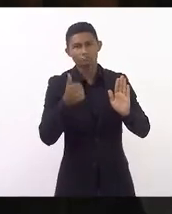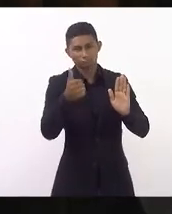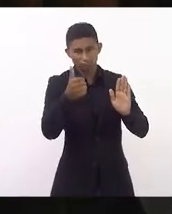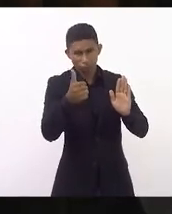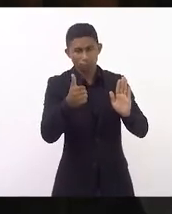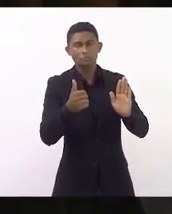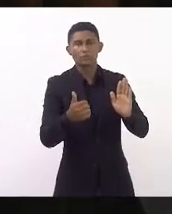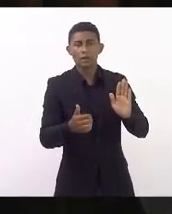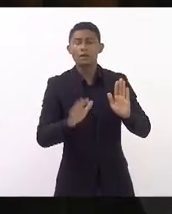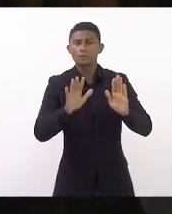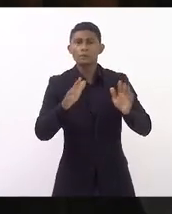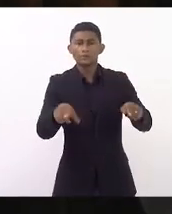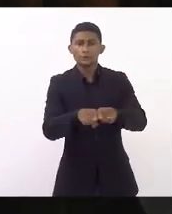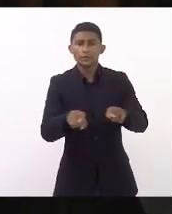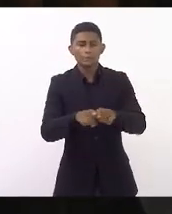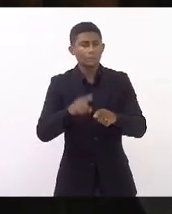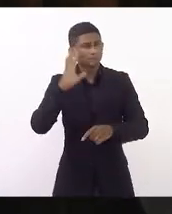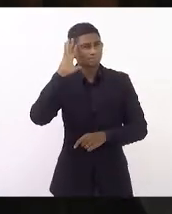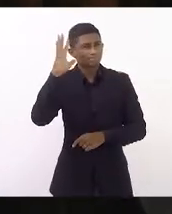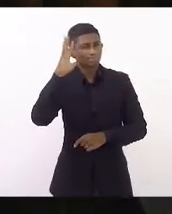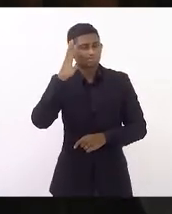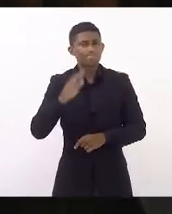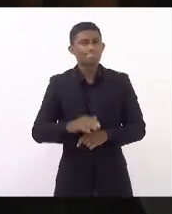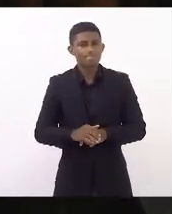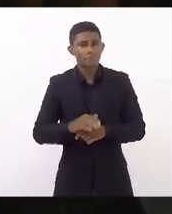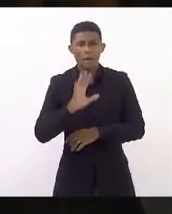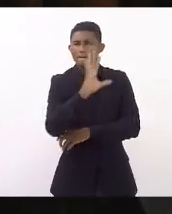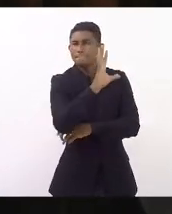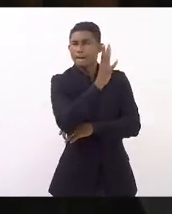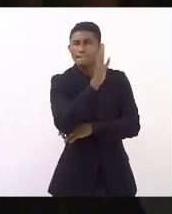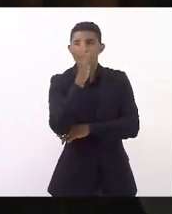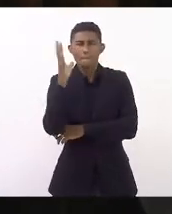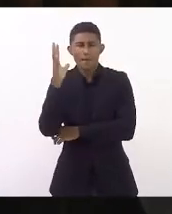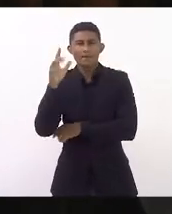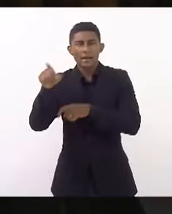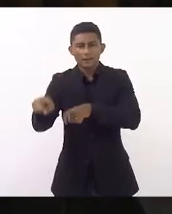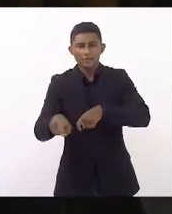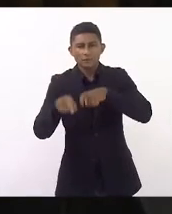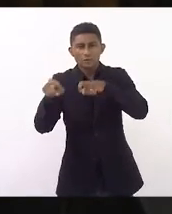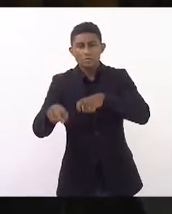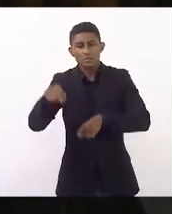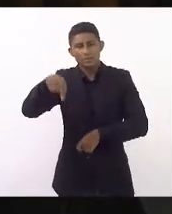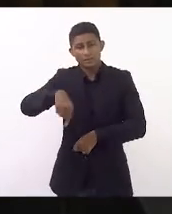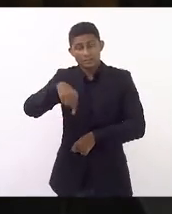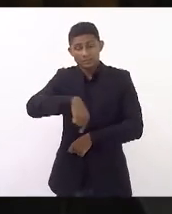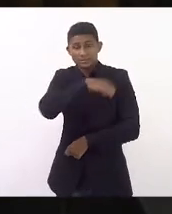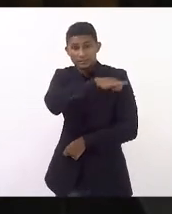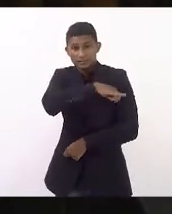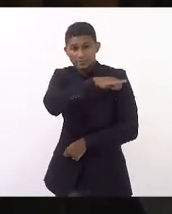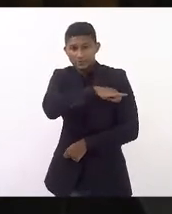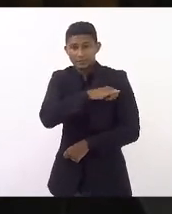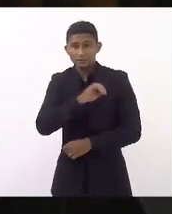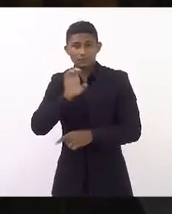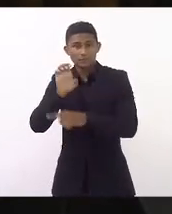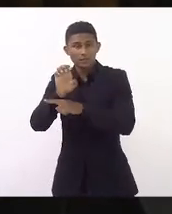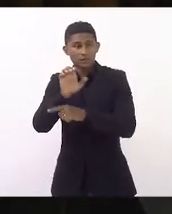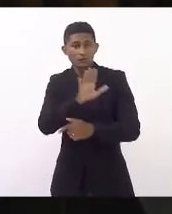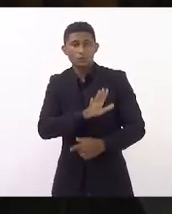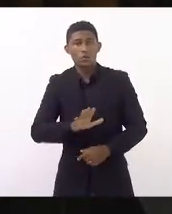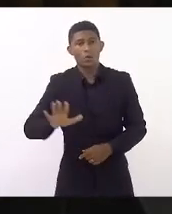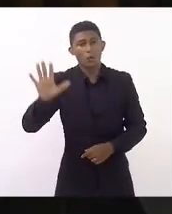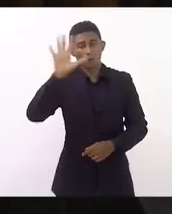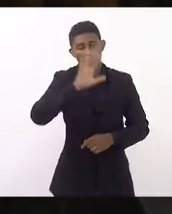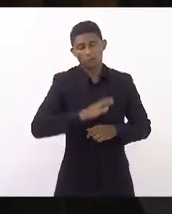pensando a agricultura e o meio ambiente do Estado do Rio de Janeiro. Então, a gente também faz uma proposta